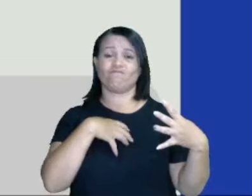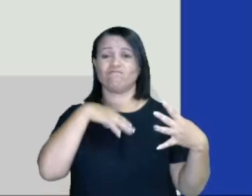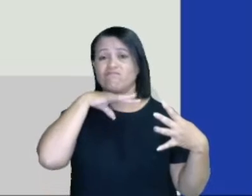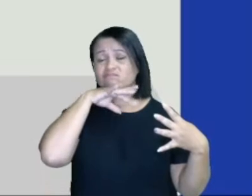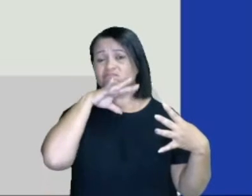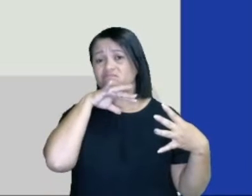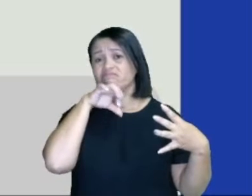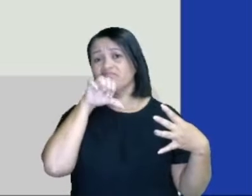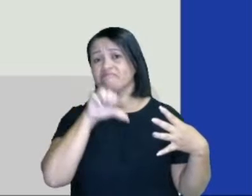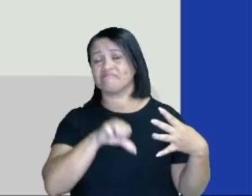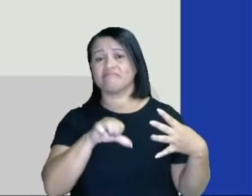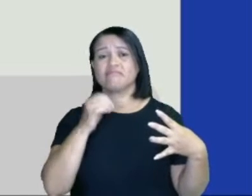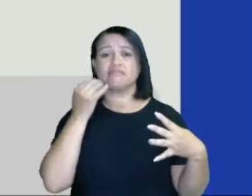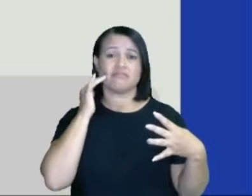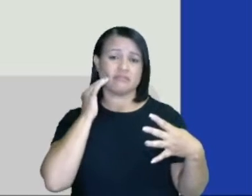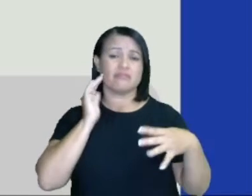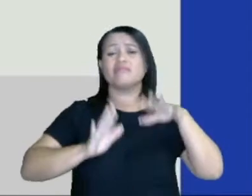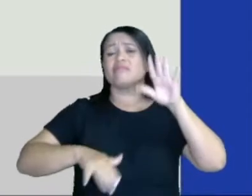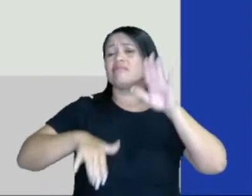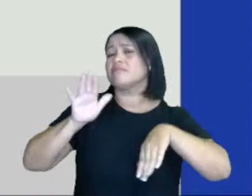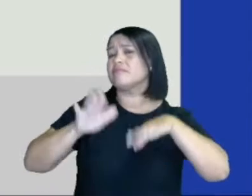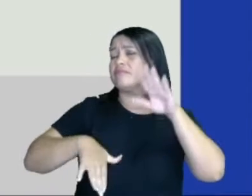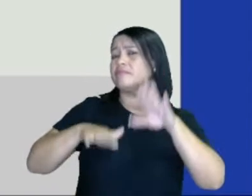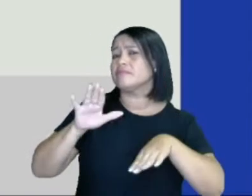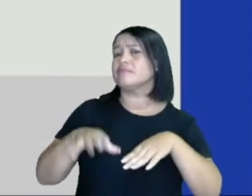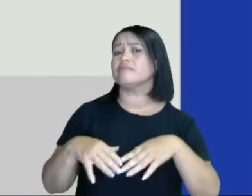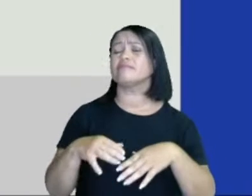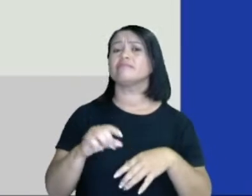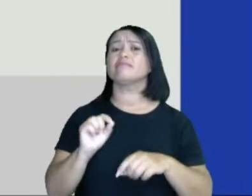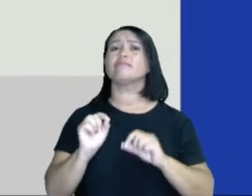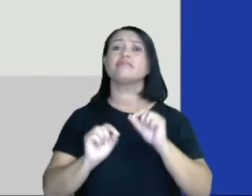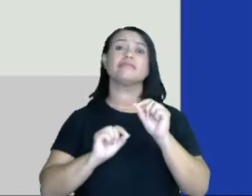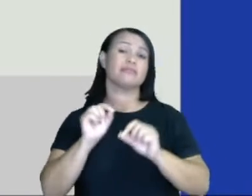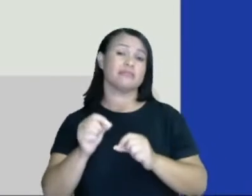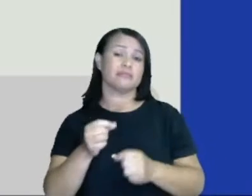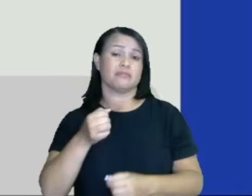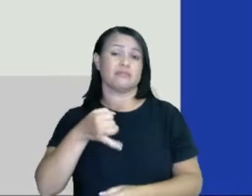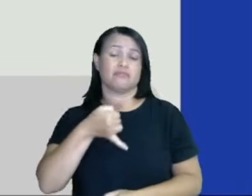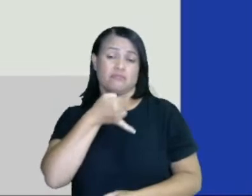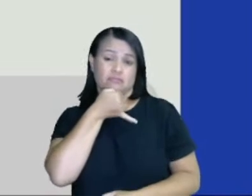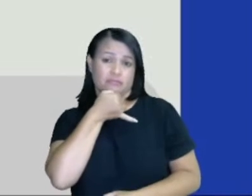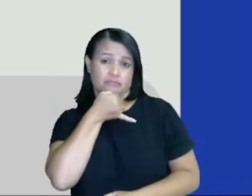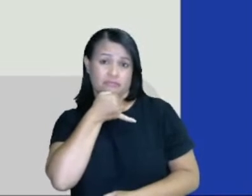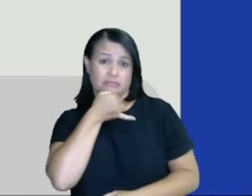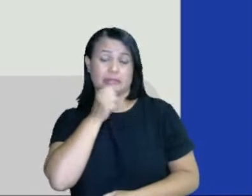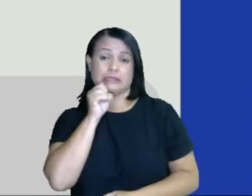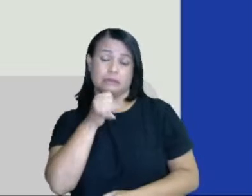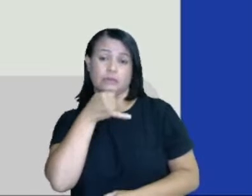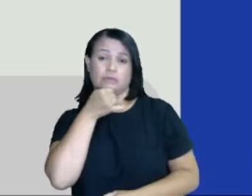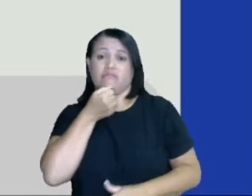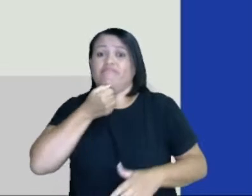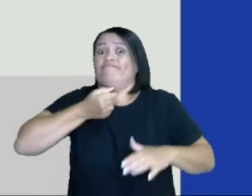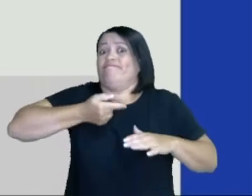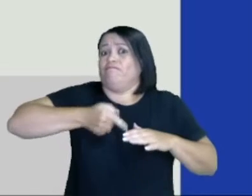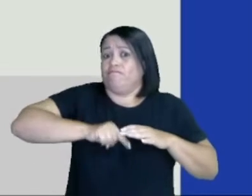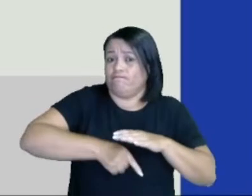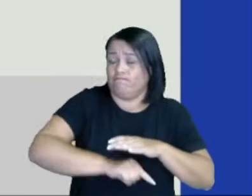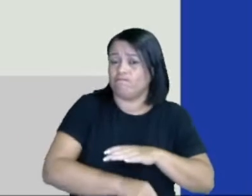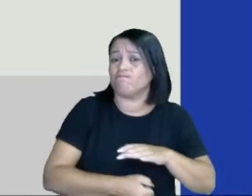muito mal. E aí, dependendo do seu grau, né, de tristeza, você está super